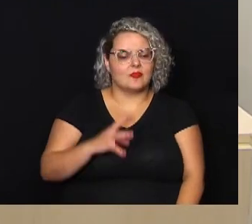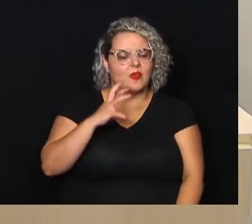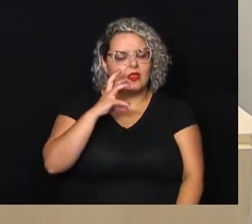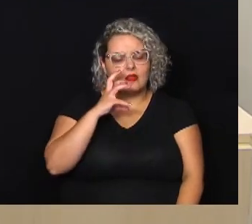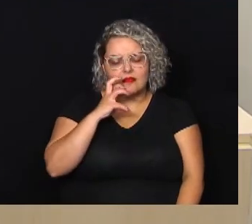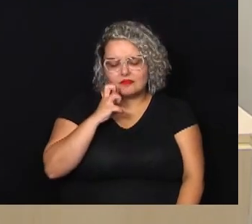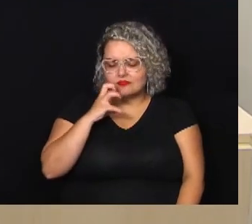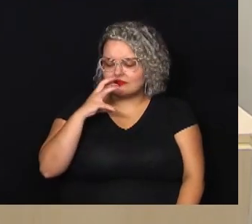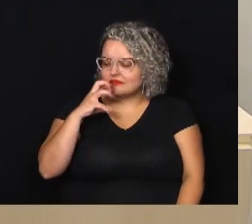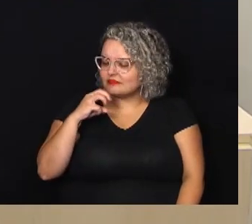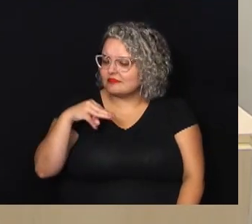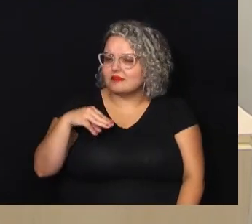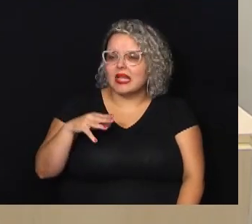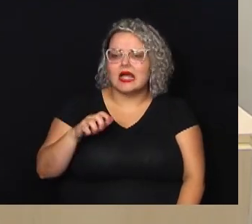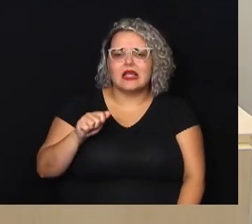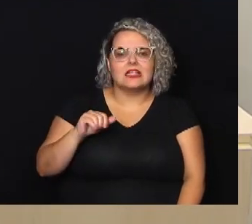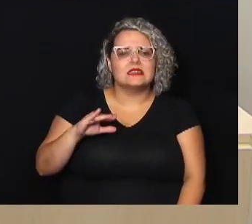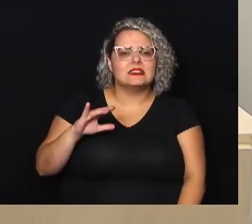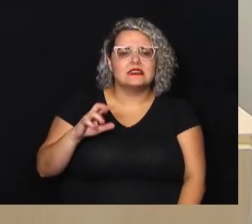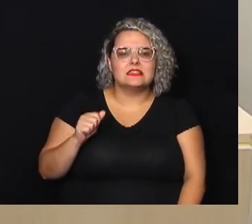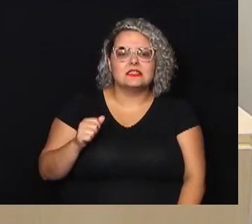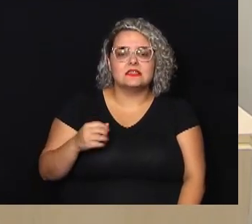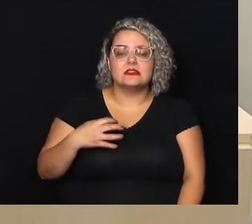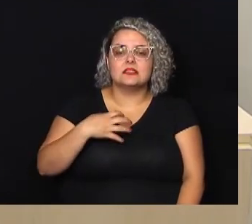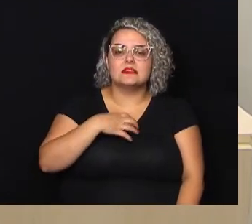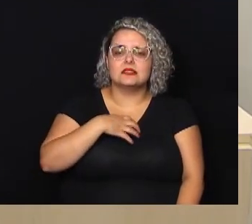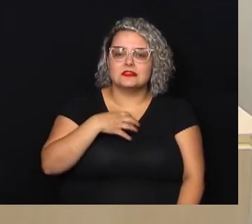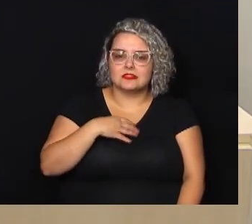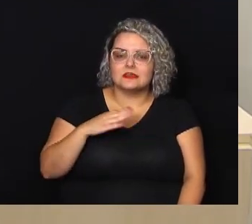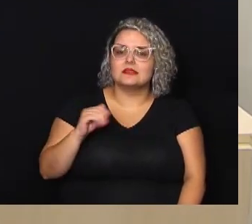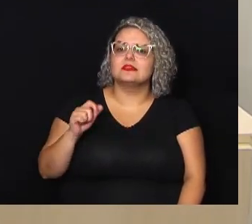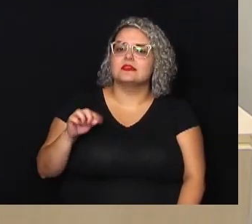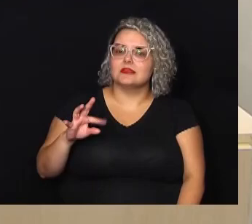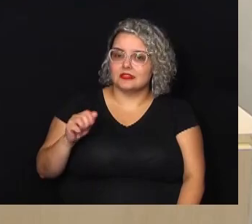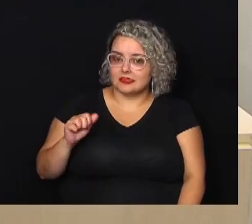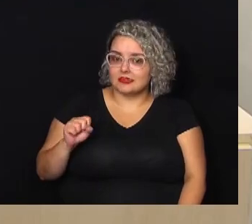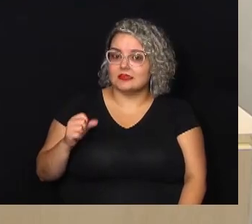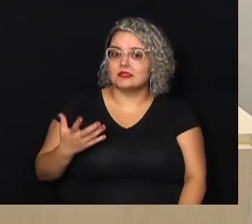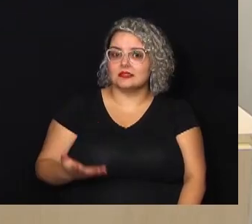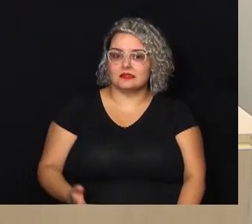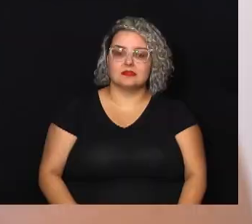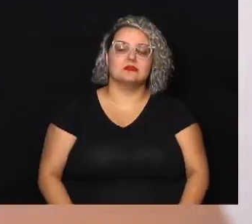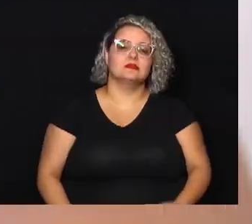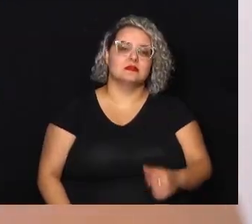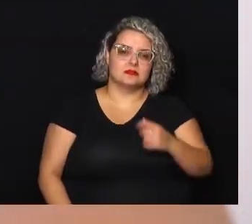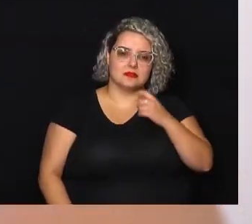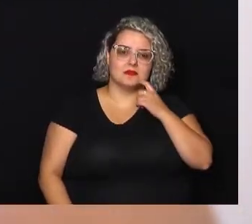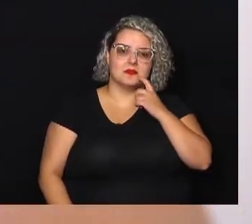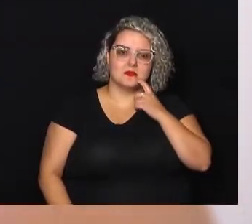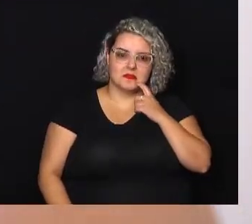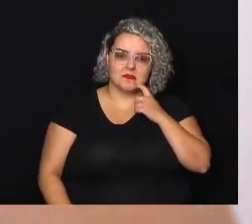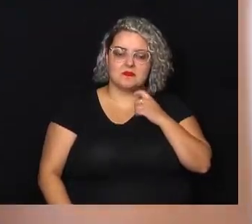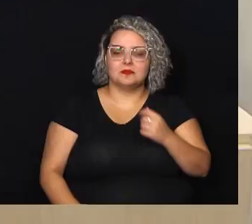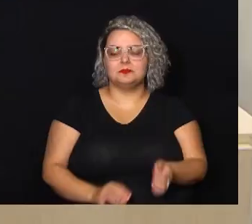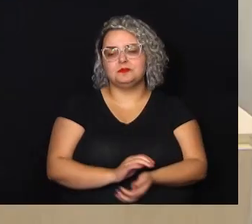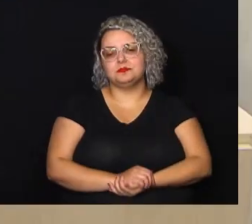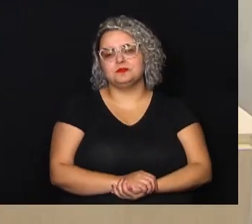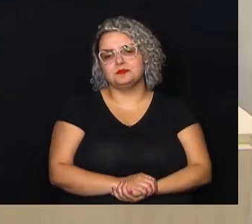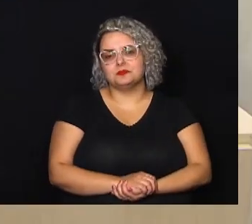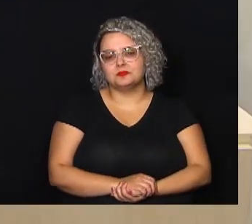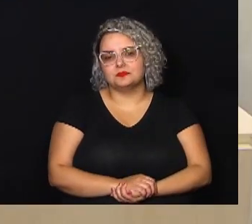Super macia. A gente sente bem as castanhas no fundo, né?